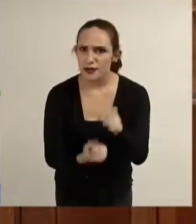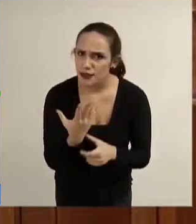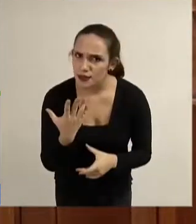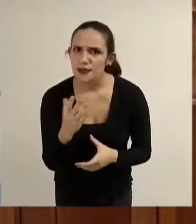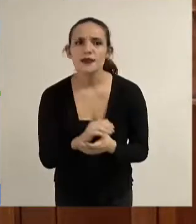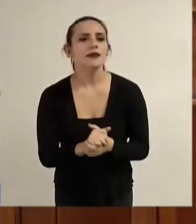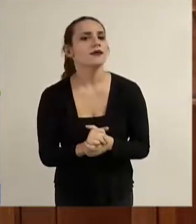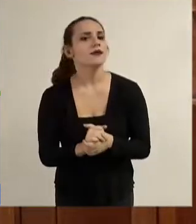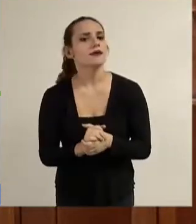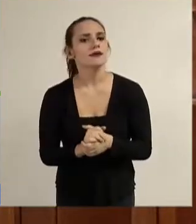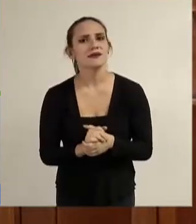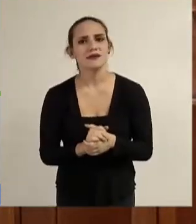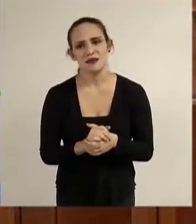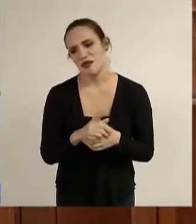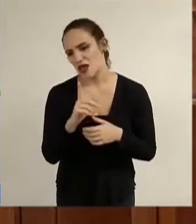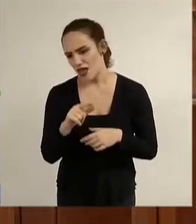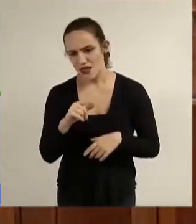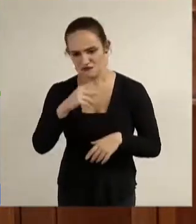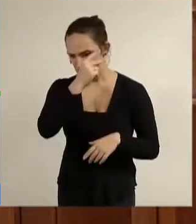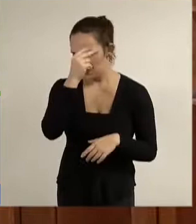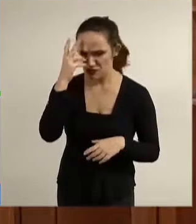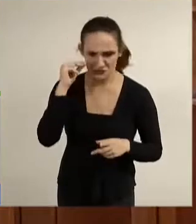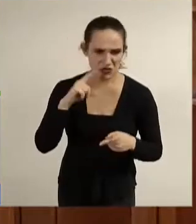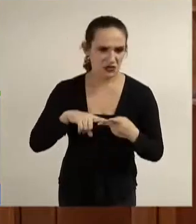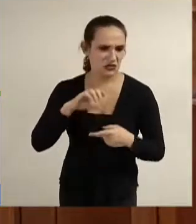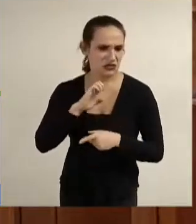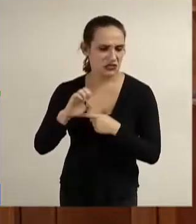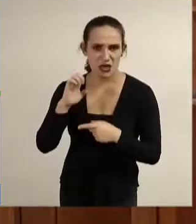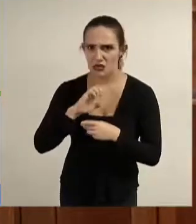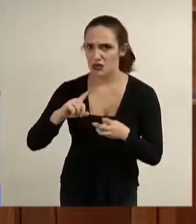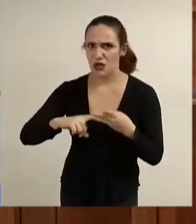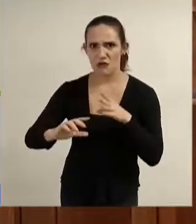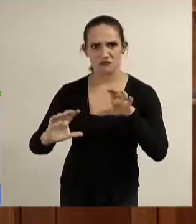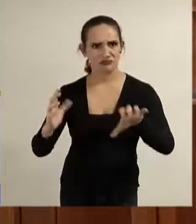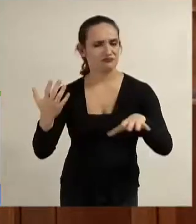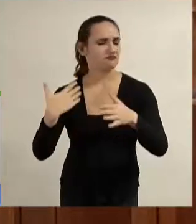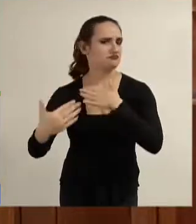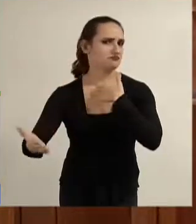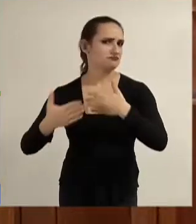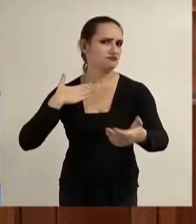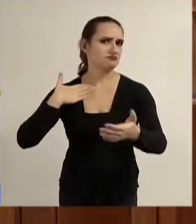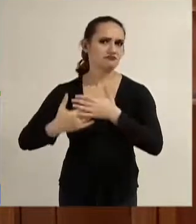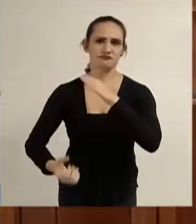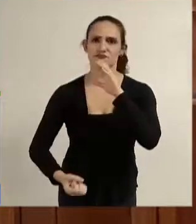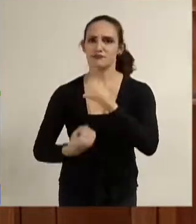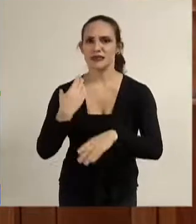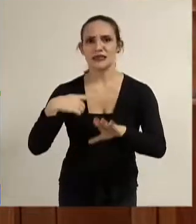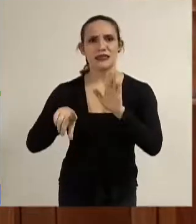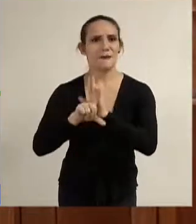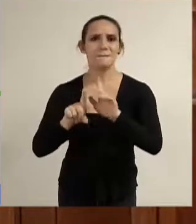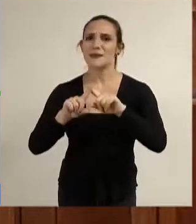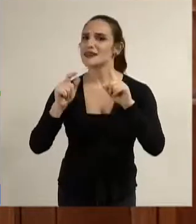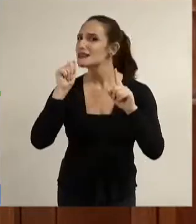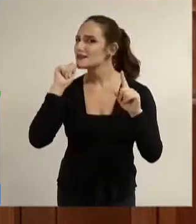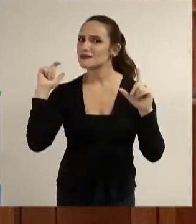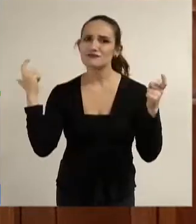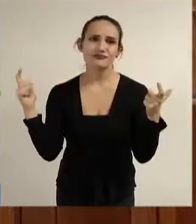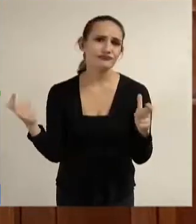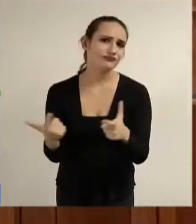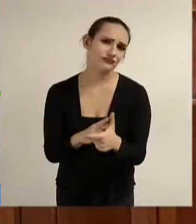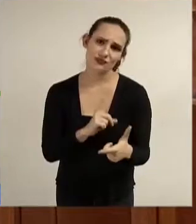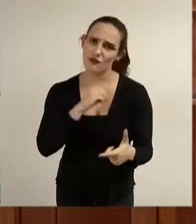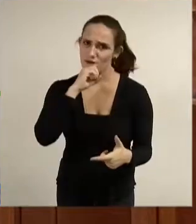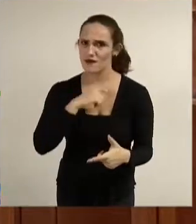nossos legisladores, quer seja do ponto de vista municipal, estadual e do Congresso Nacional, a gente vê um dado desse que nos